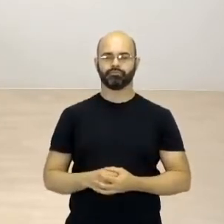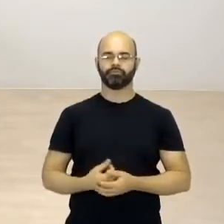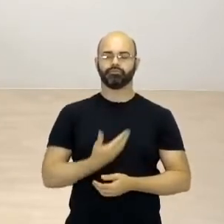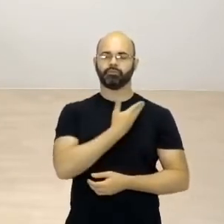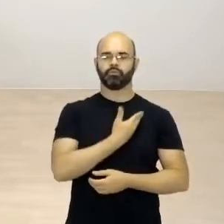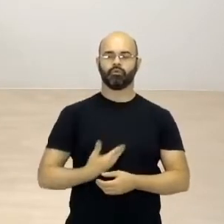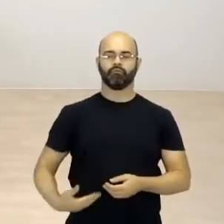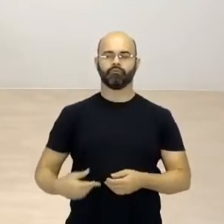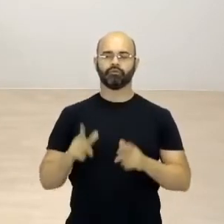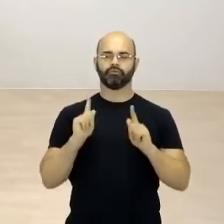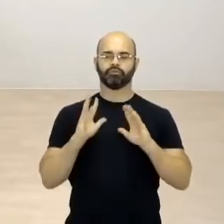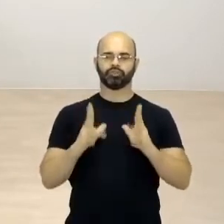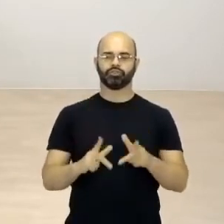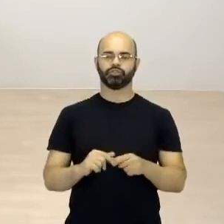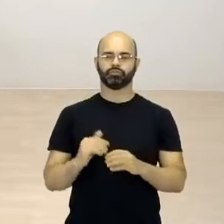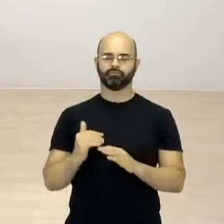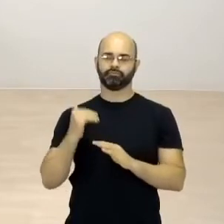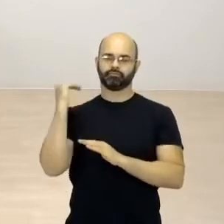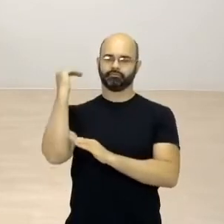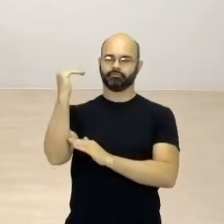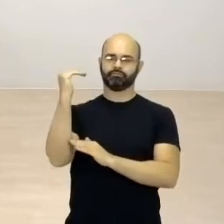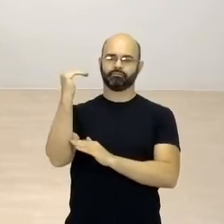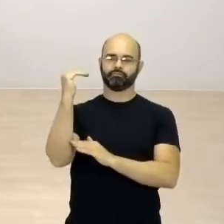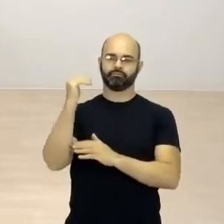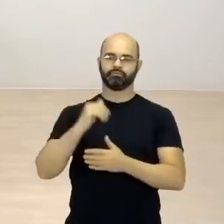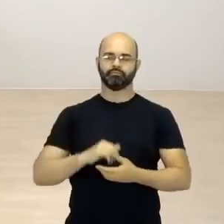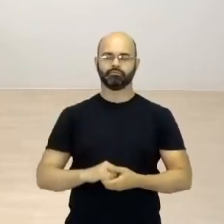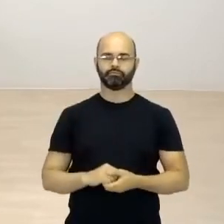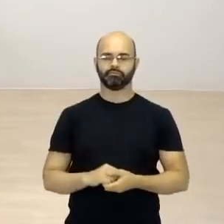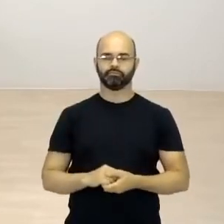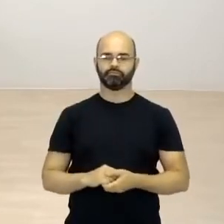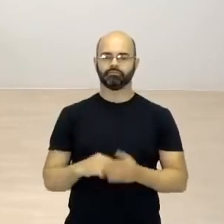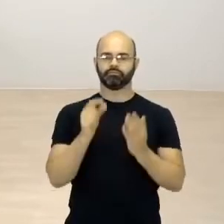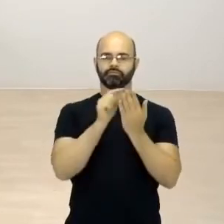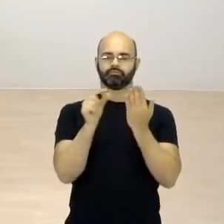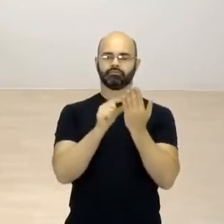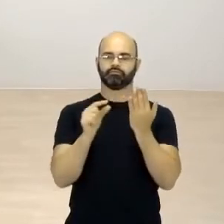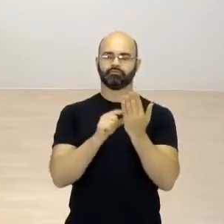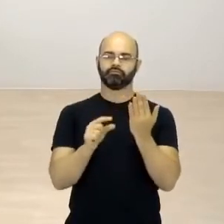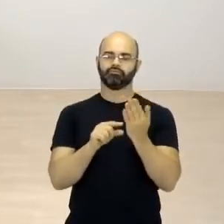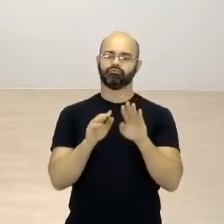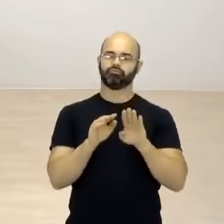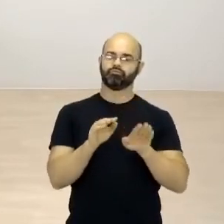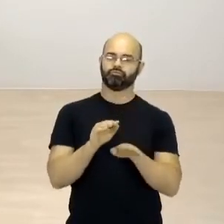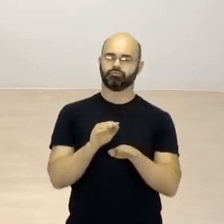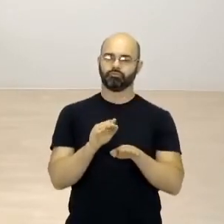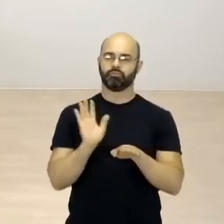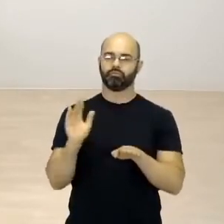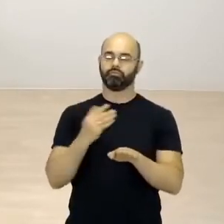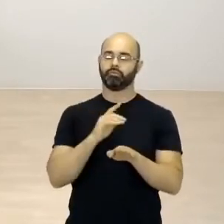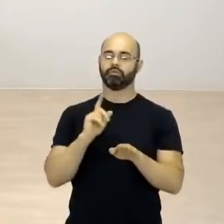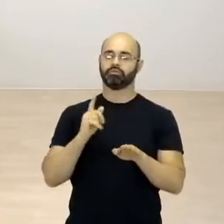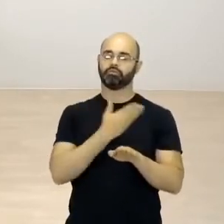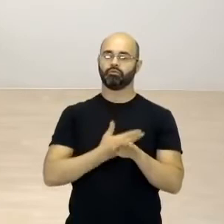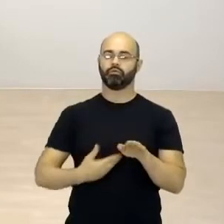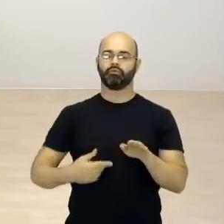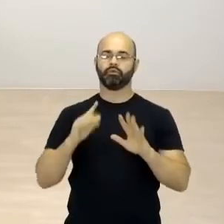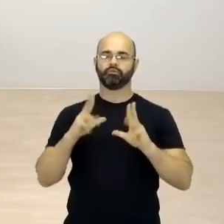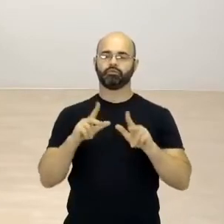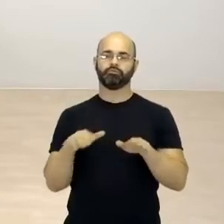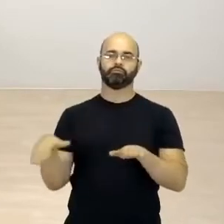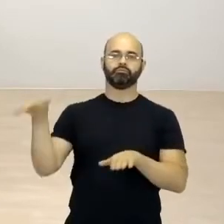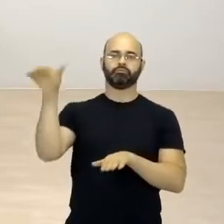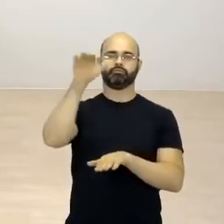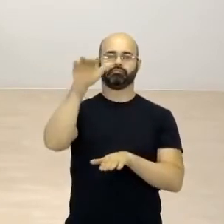governo geral ele estava acima das capitanias hereditárias. As capitanias hereditárias, elas permanecem. Só que o governo